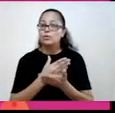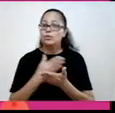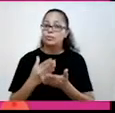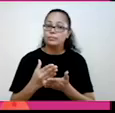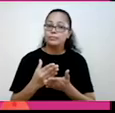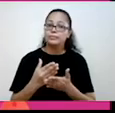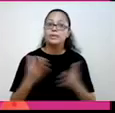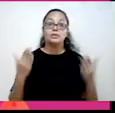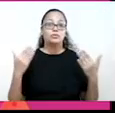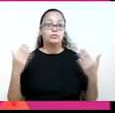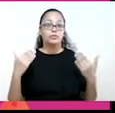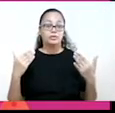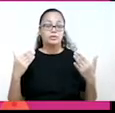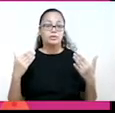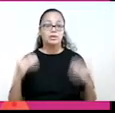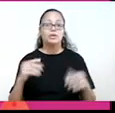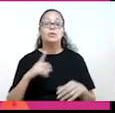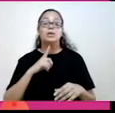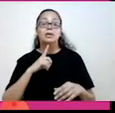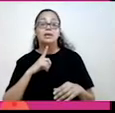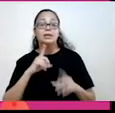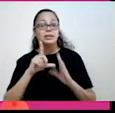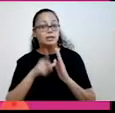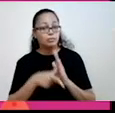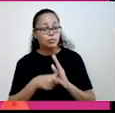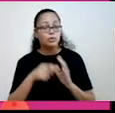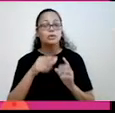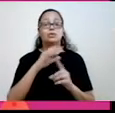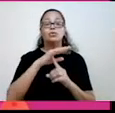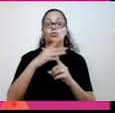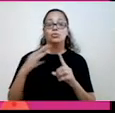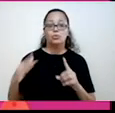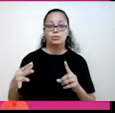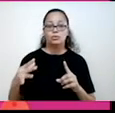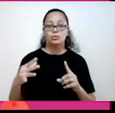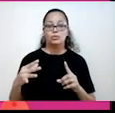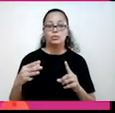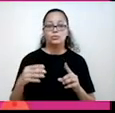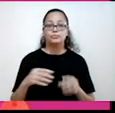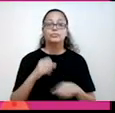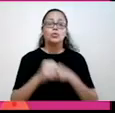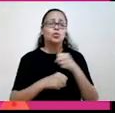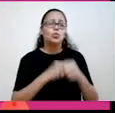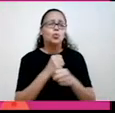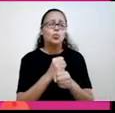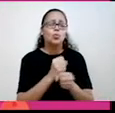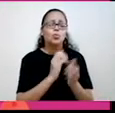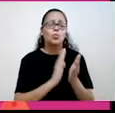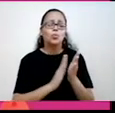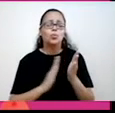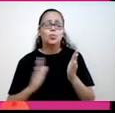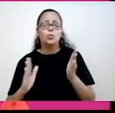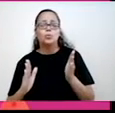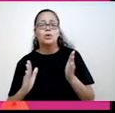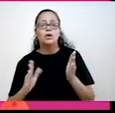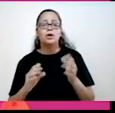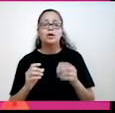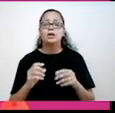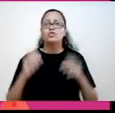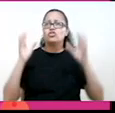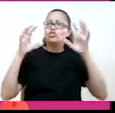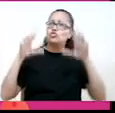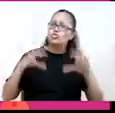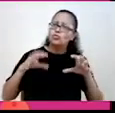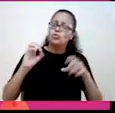vai até junho. Então vocês vão observar aí de acordo com o período do ano, e vocês vão dizer, né, como que é o inverno, se o inverno é chuvoso